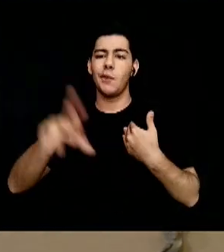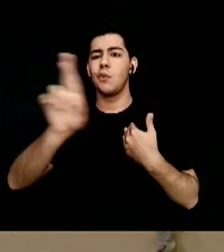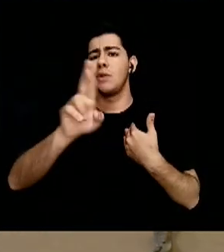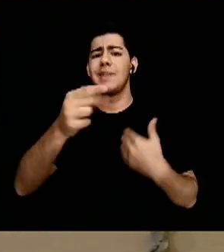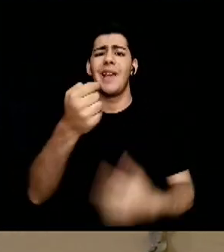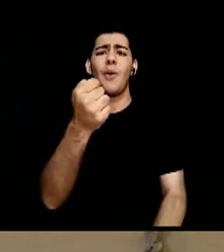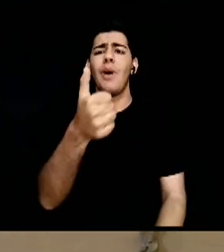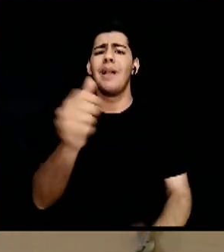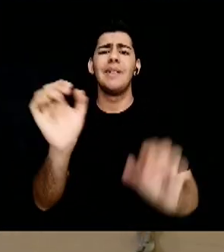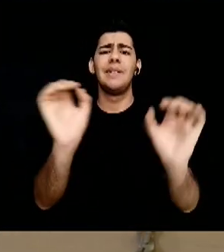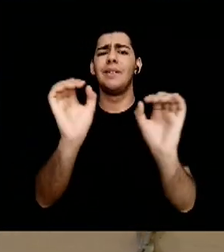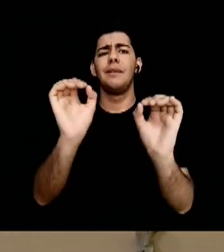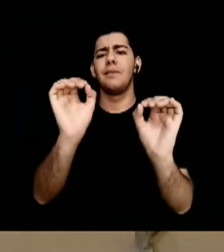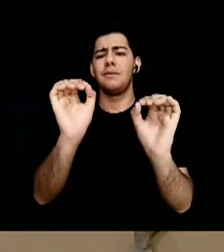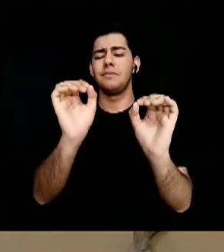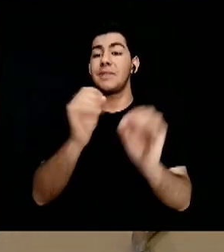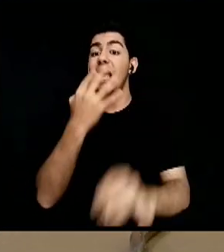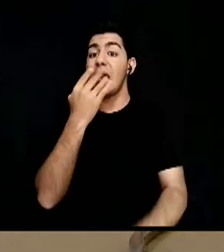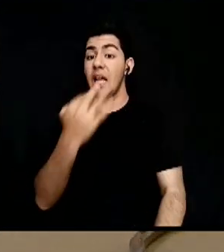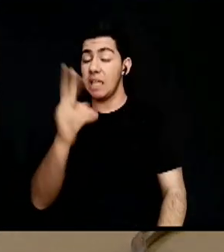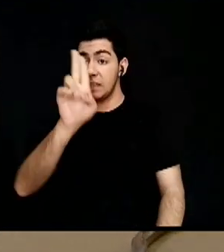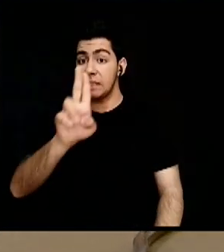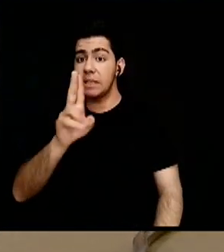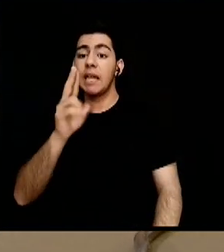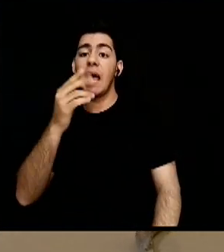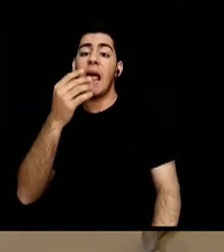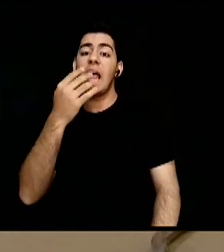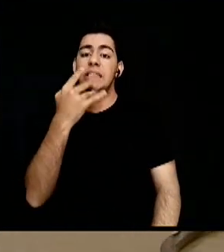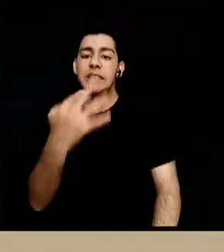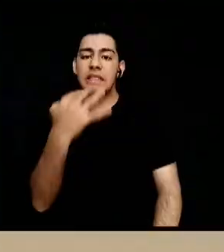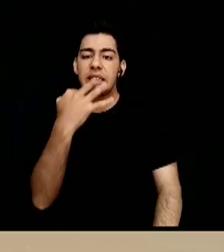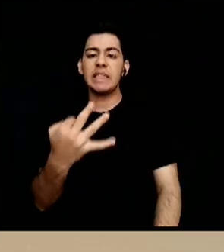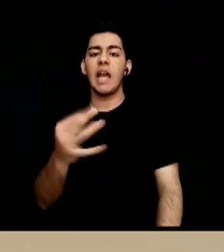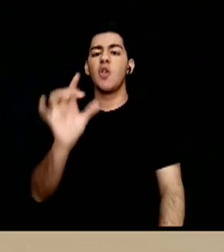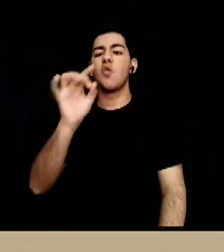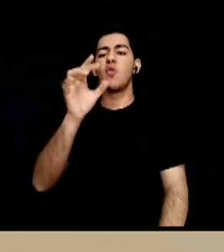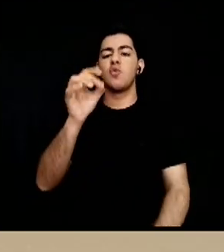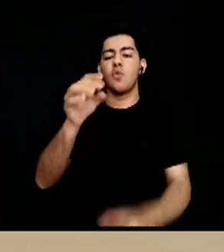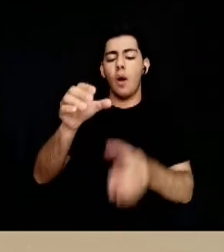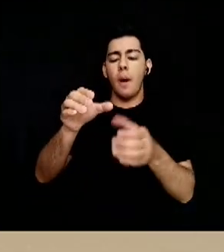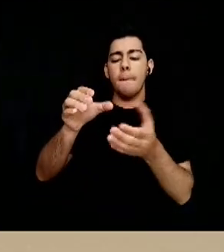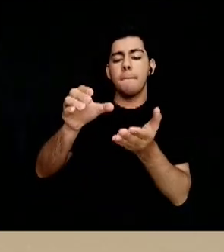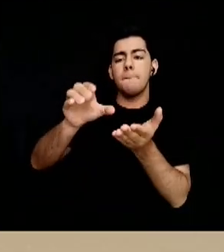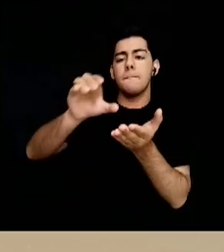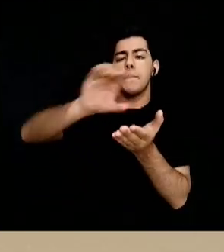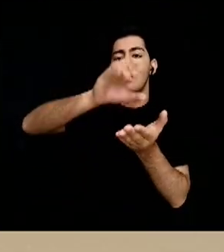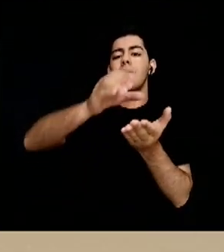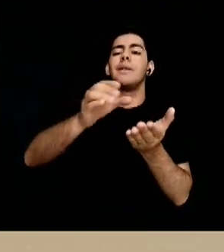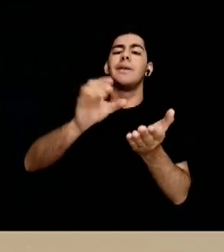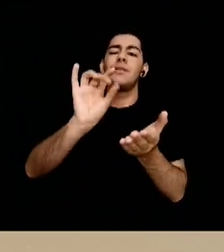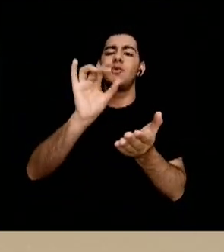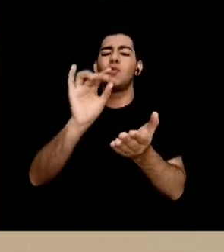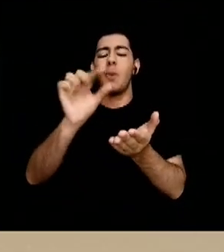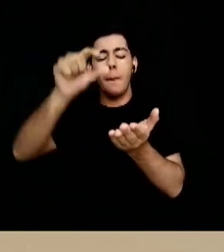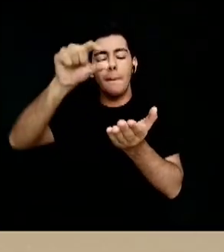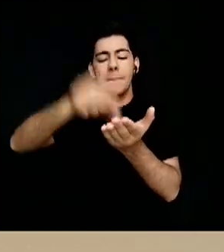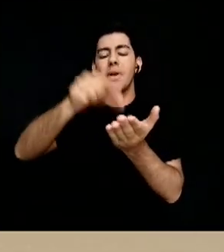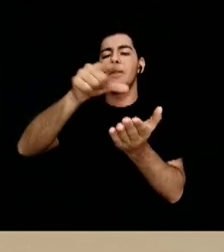quase nada de produto. Então, quantas peças você vai conseguir fazer com essas tintas,